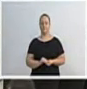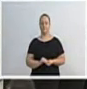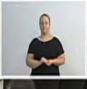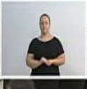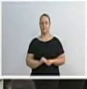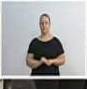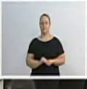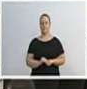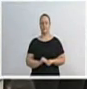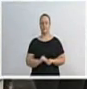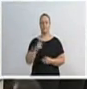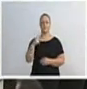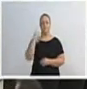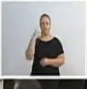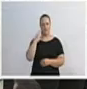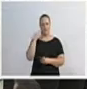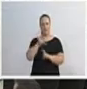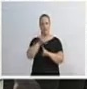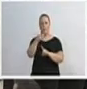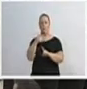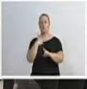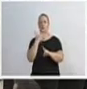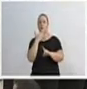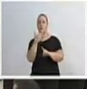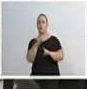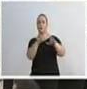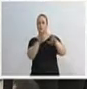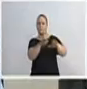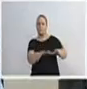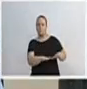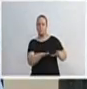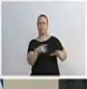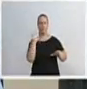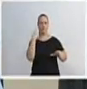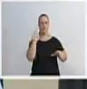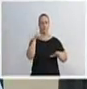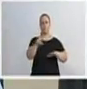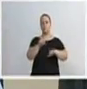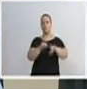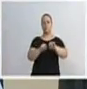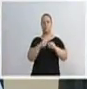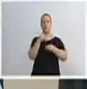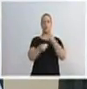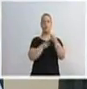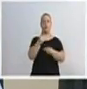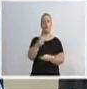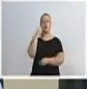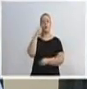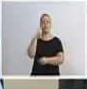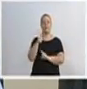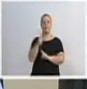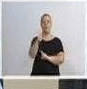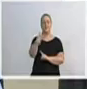só... Depois eu solicito a permanência dos vereadores para nós decidirmos em relação às últimas 2 sessões os